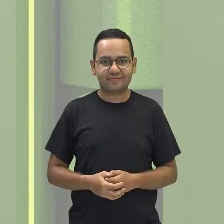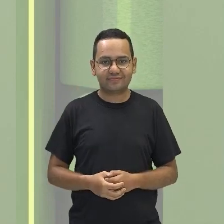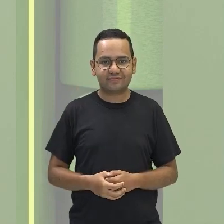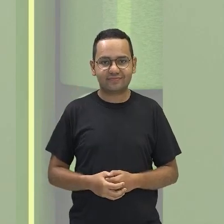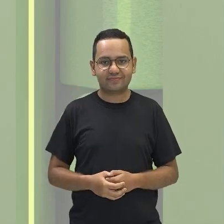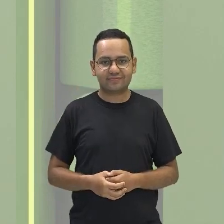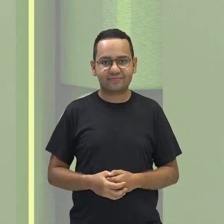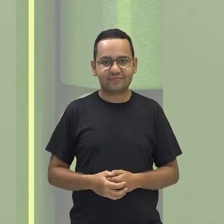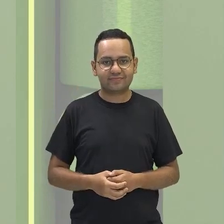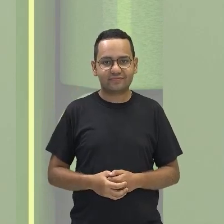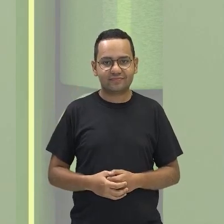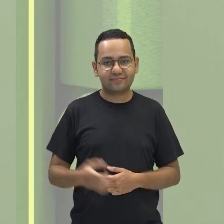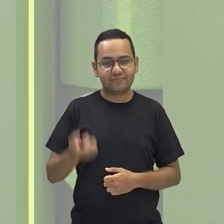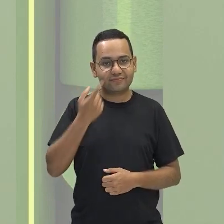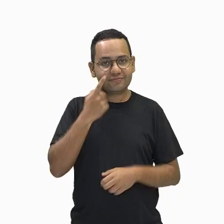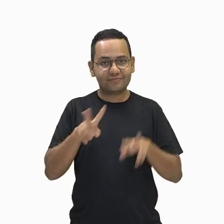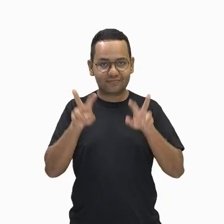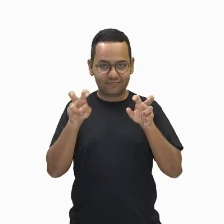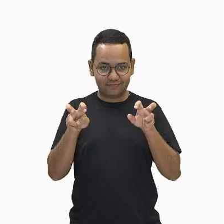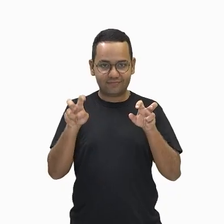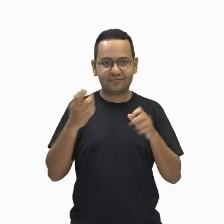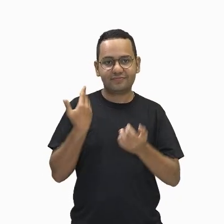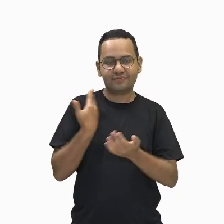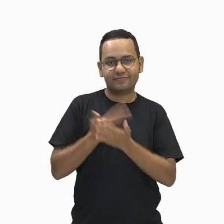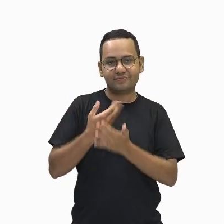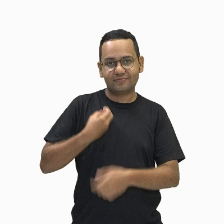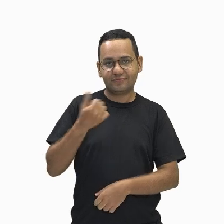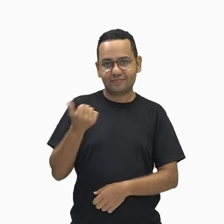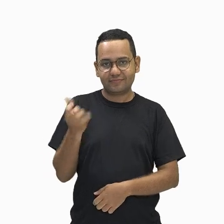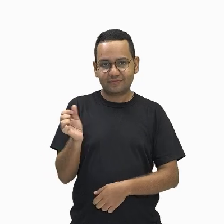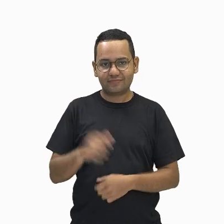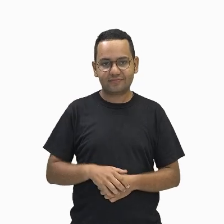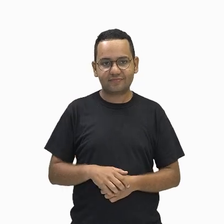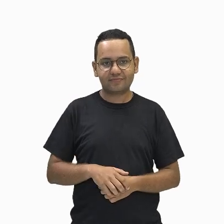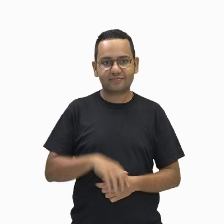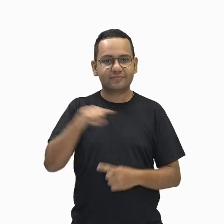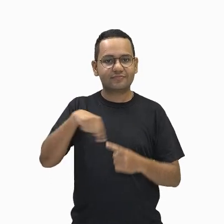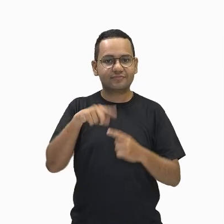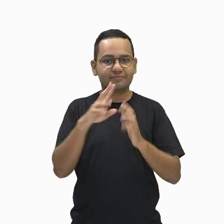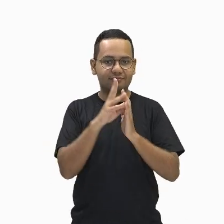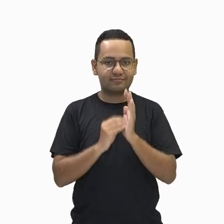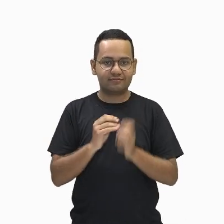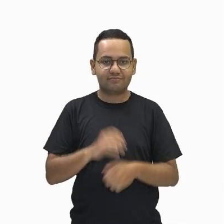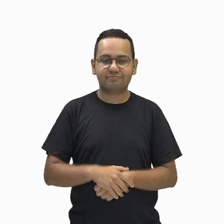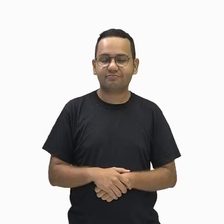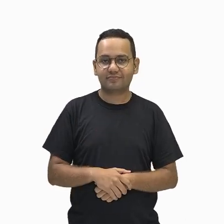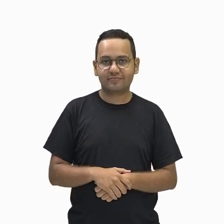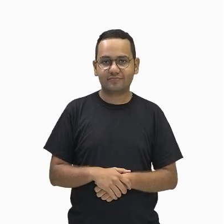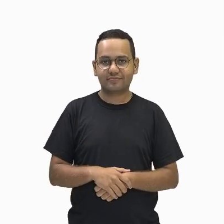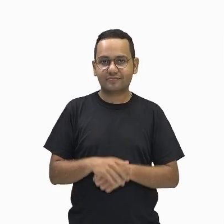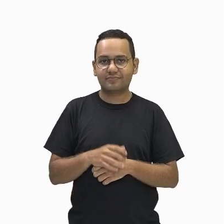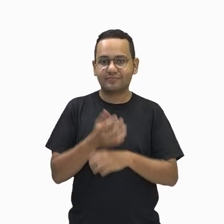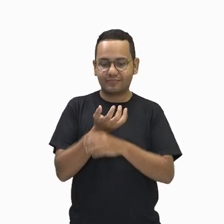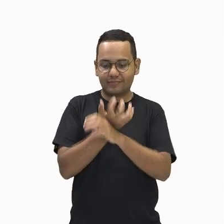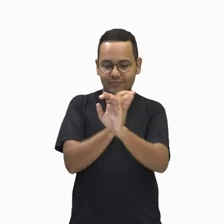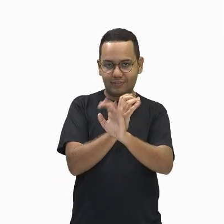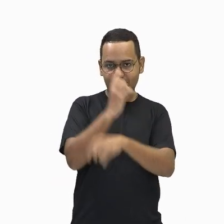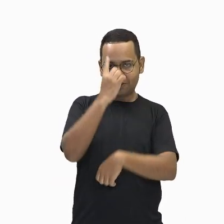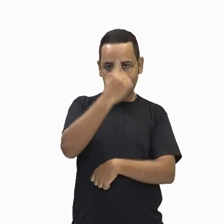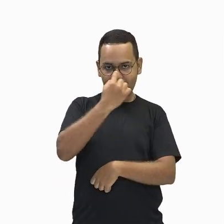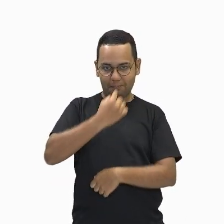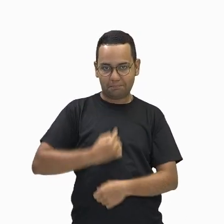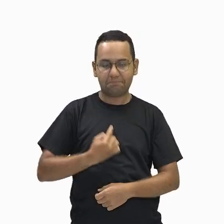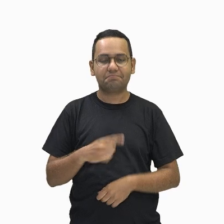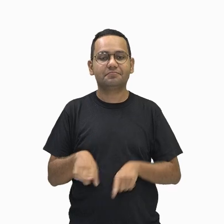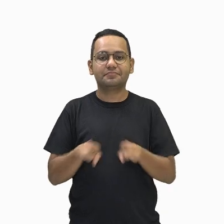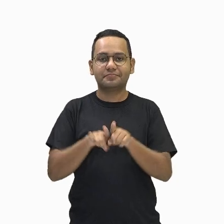E vamos à nossa aula de número 16. Objeto de conhecimento, sistema esquelético